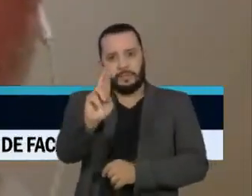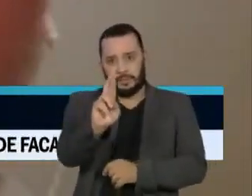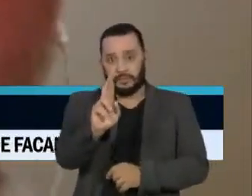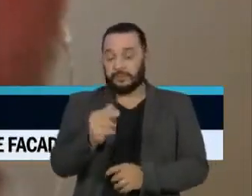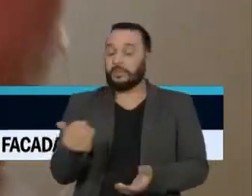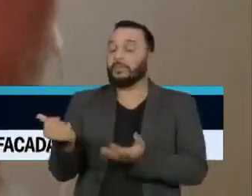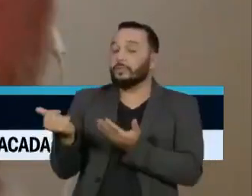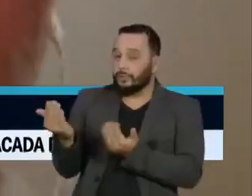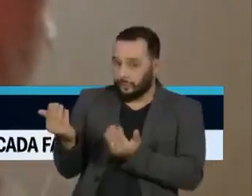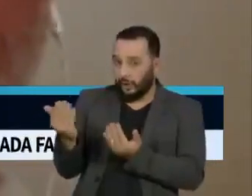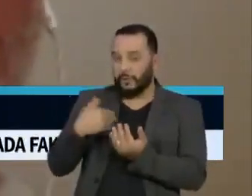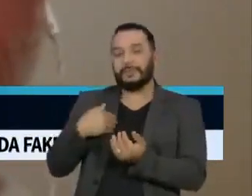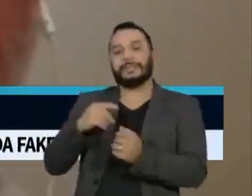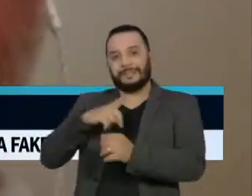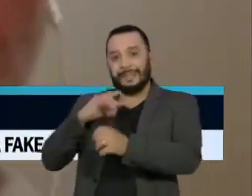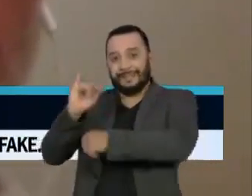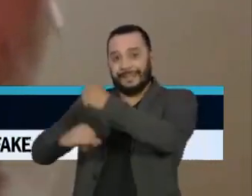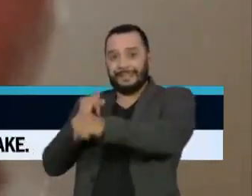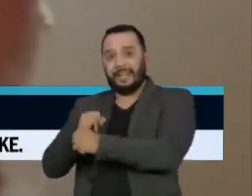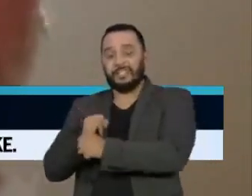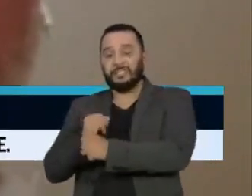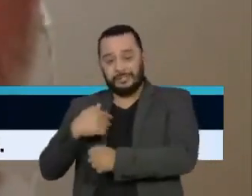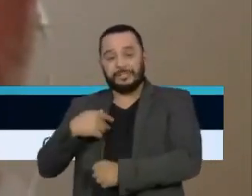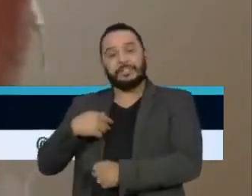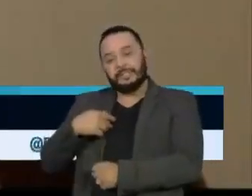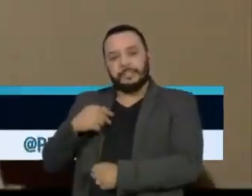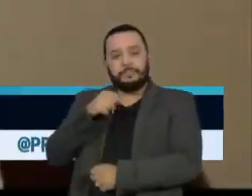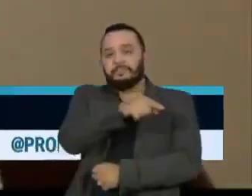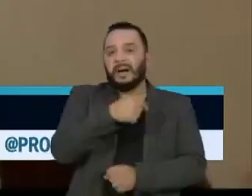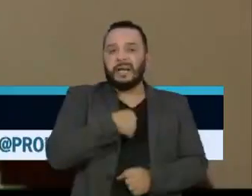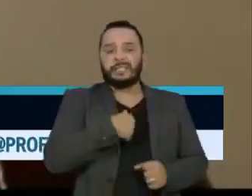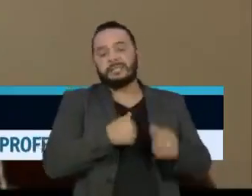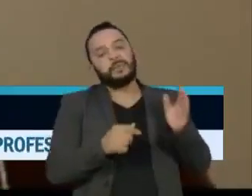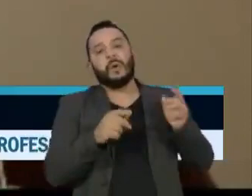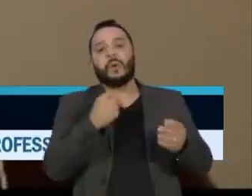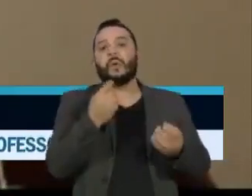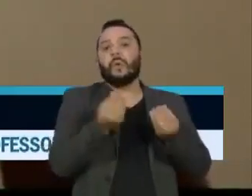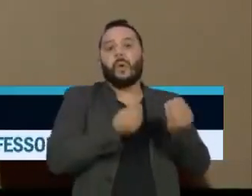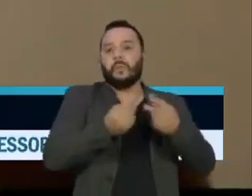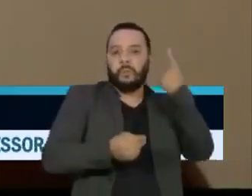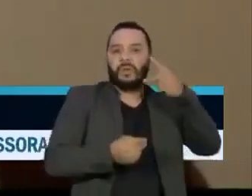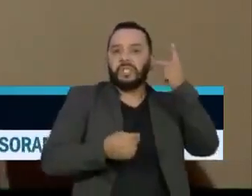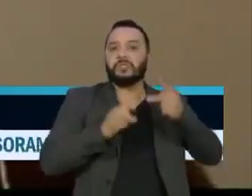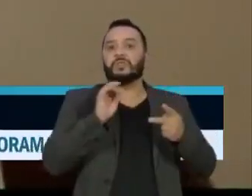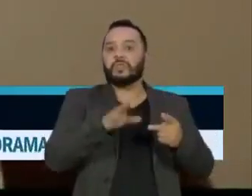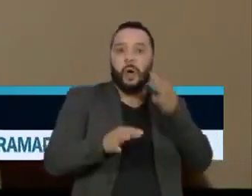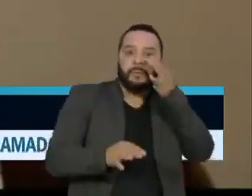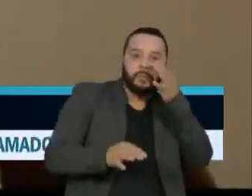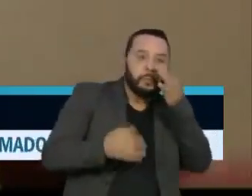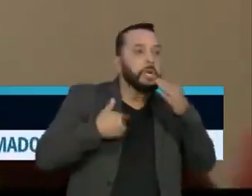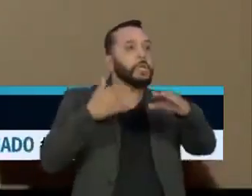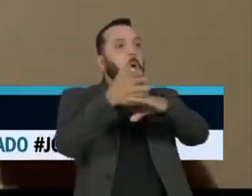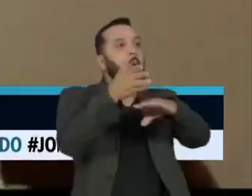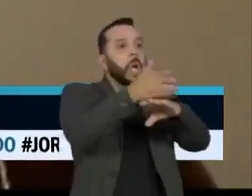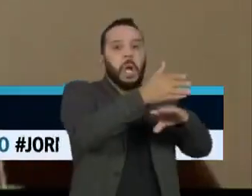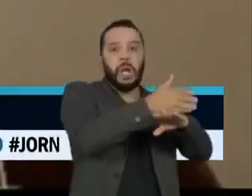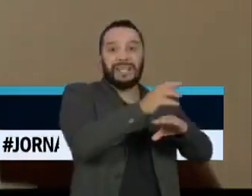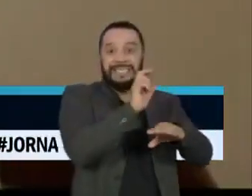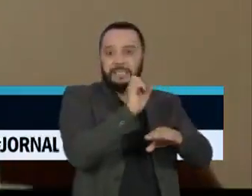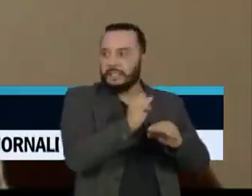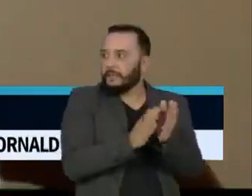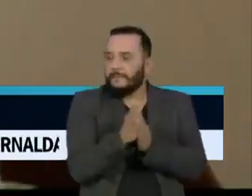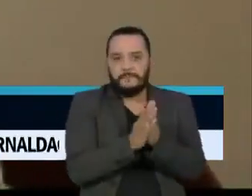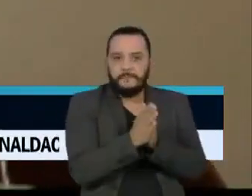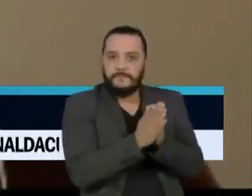jovens são digitais e esses políticos são muitas vezes analógicos. Quando ele domina uma plataforma, consegue chegar